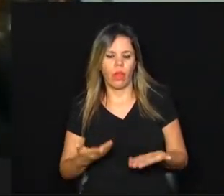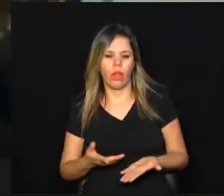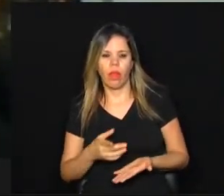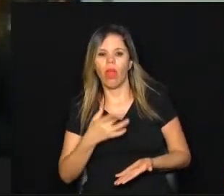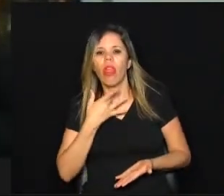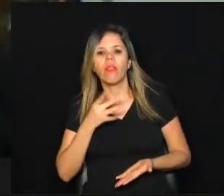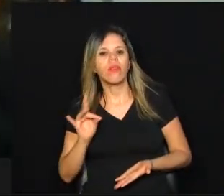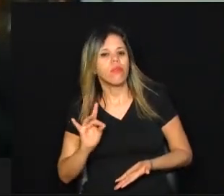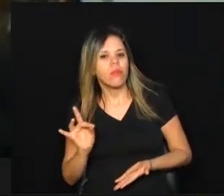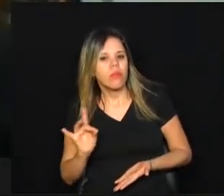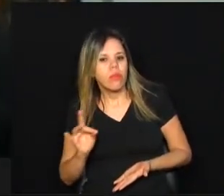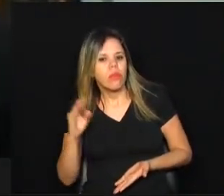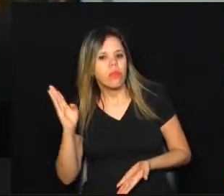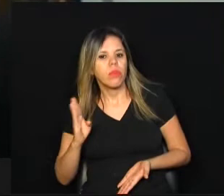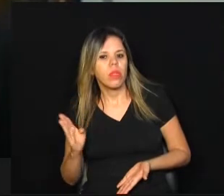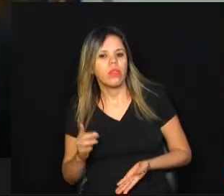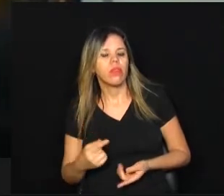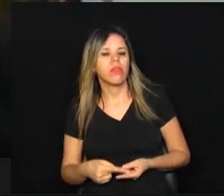o Brasil